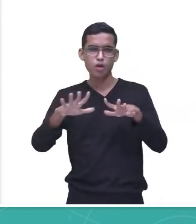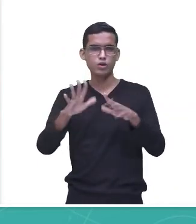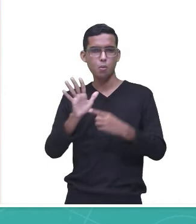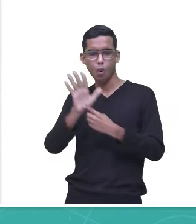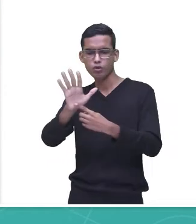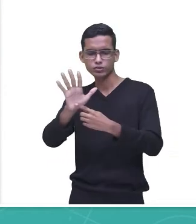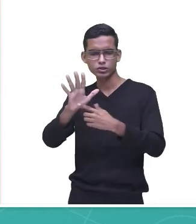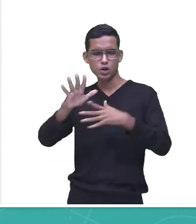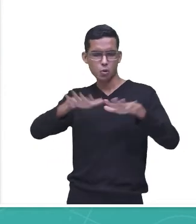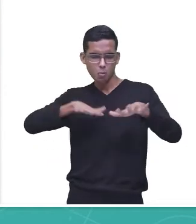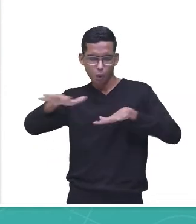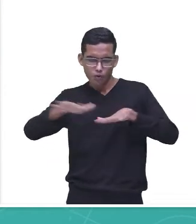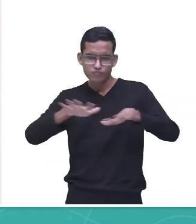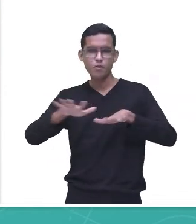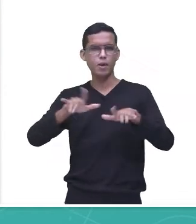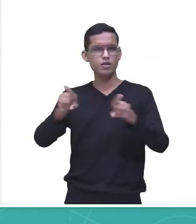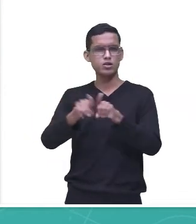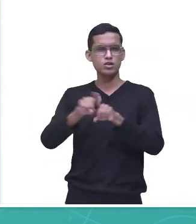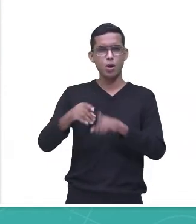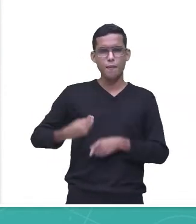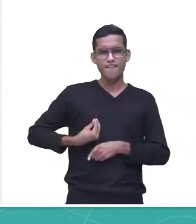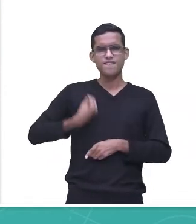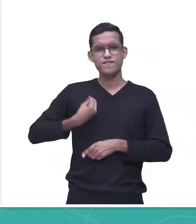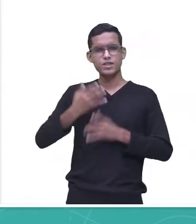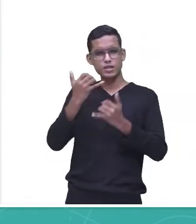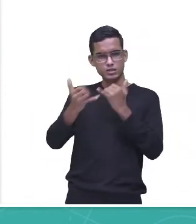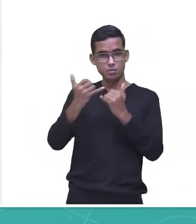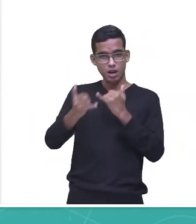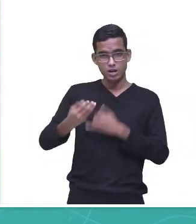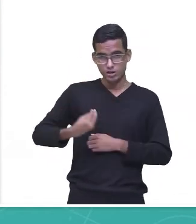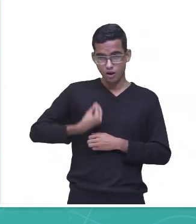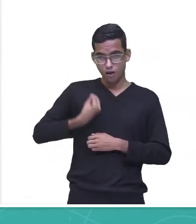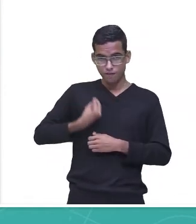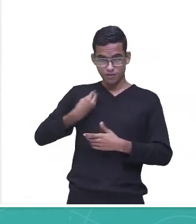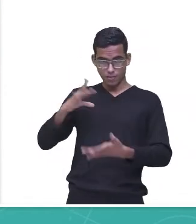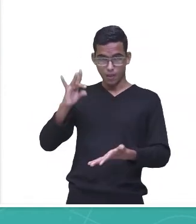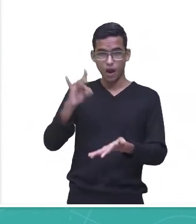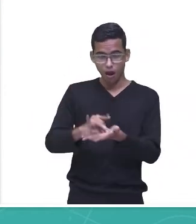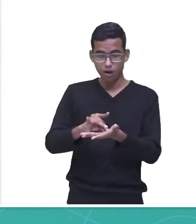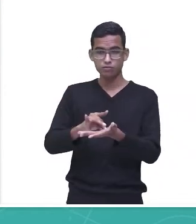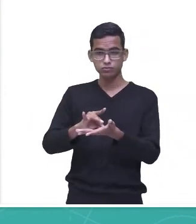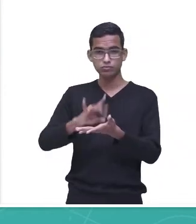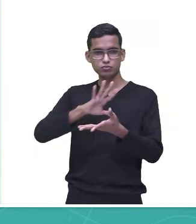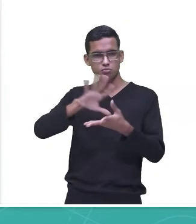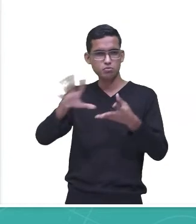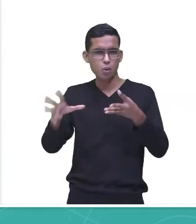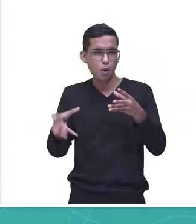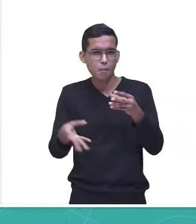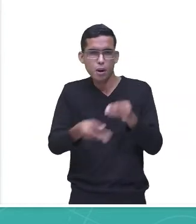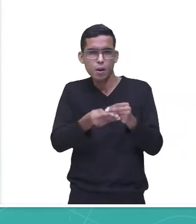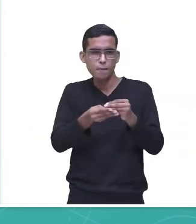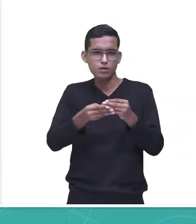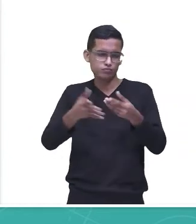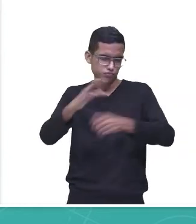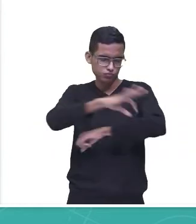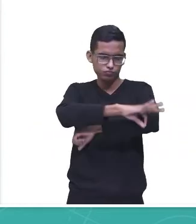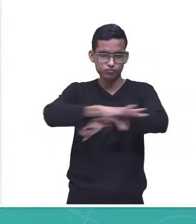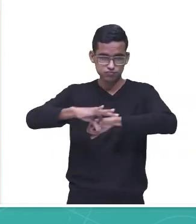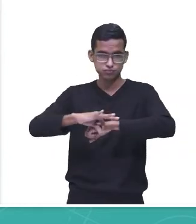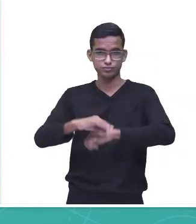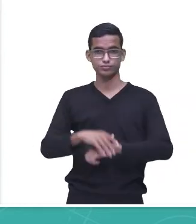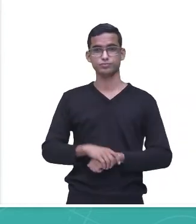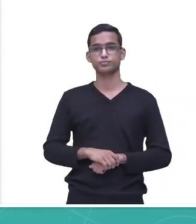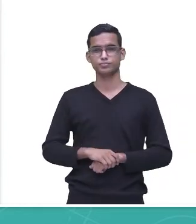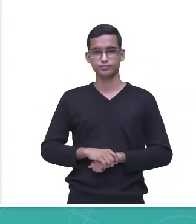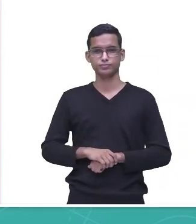vidas às esculturas, quais são quase sempre um complemento à arquitetura. Então vamos um pouco mais rápido, porque nós temos o